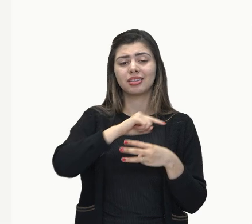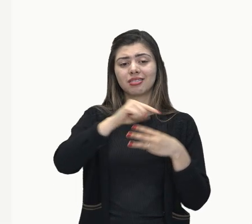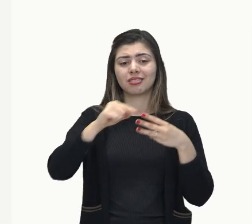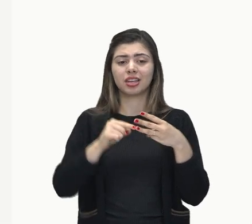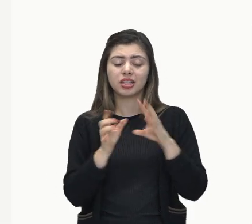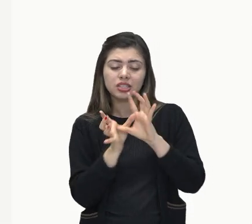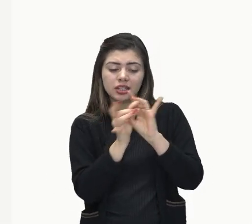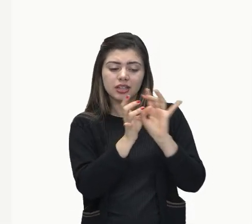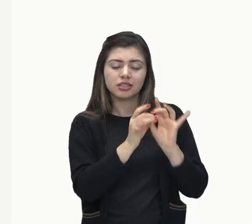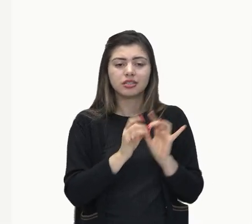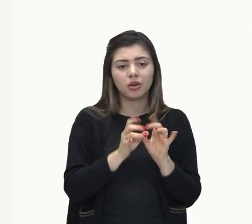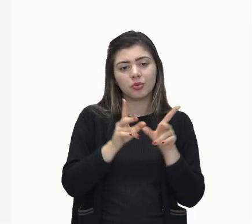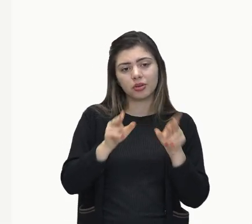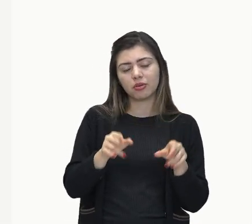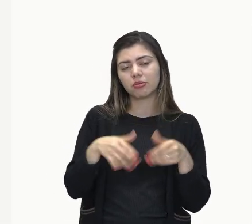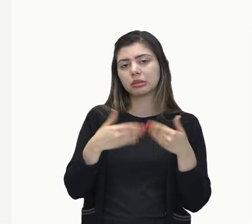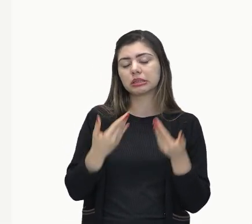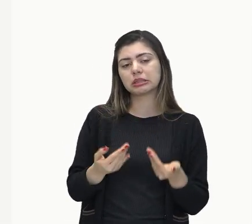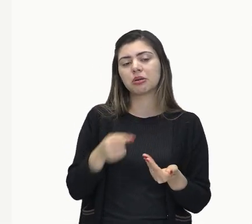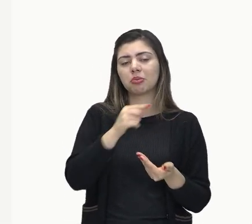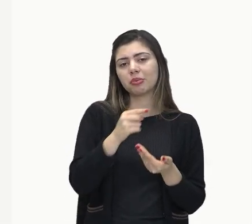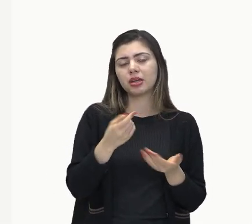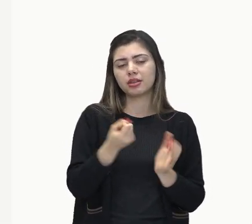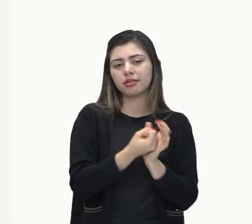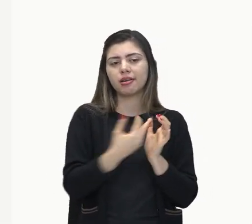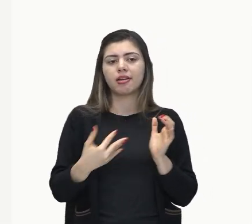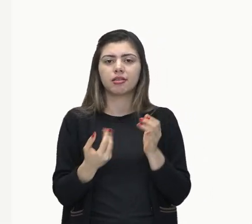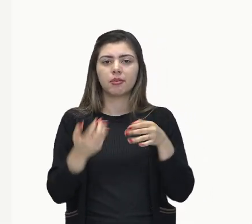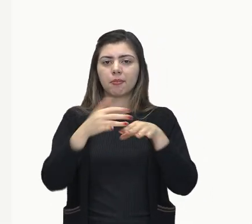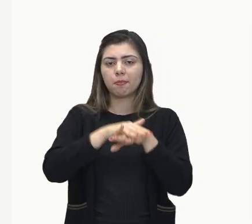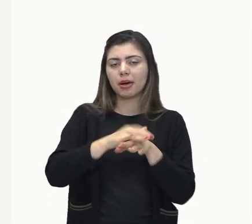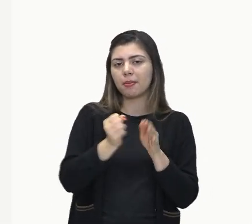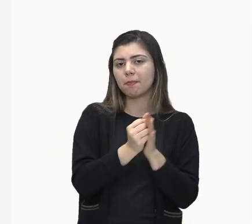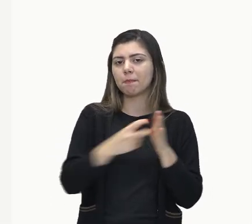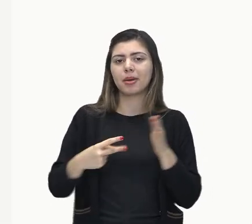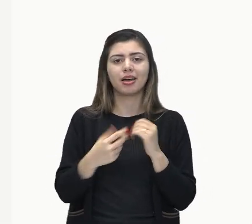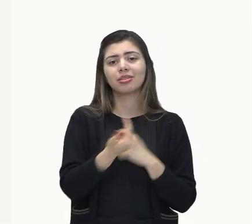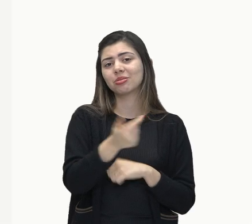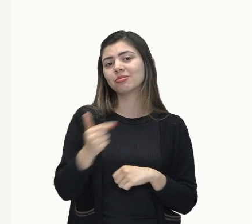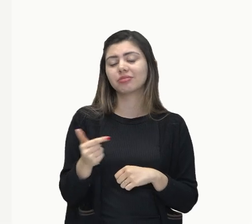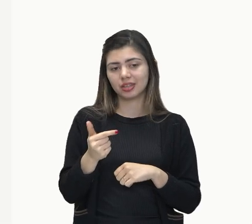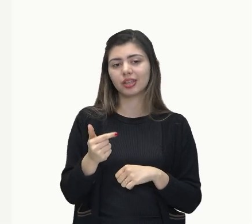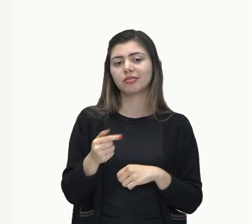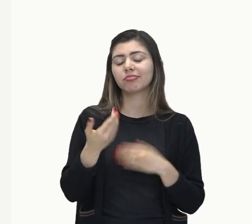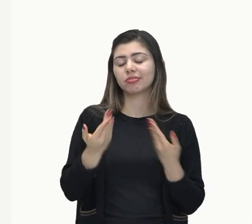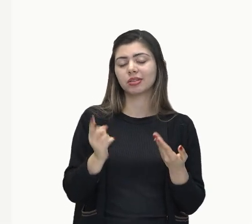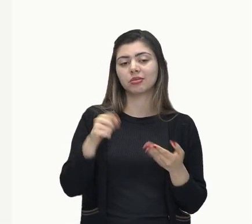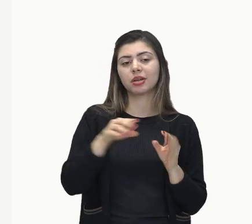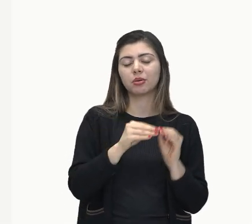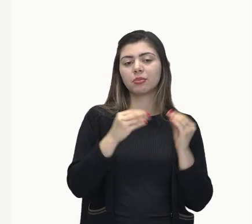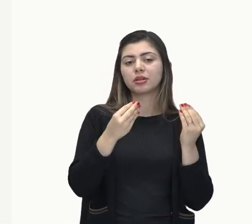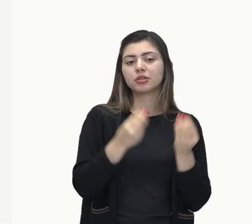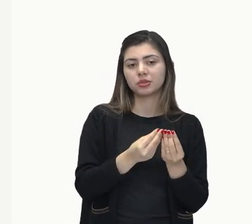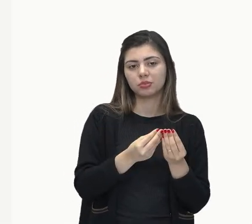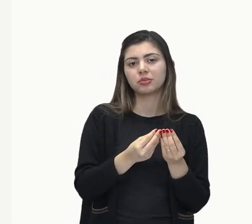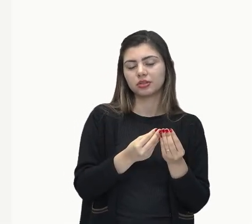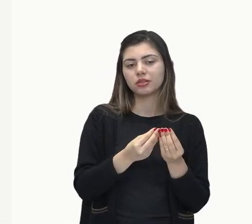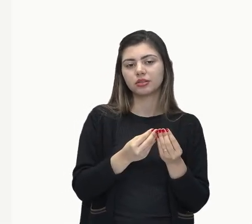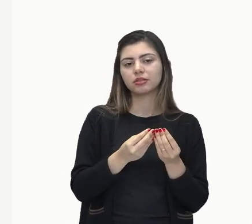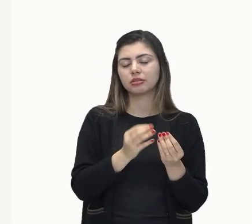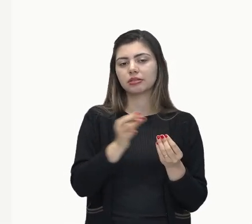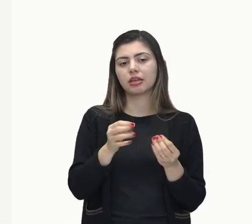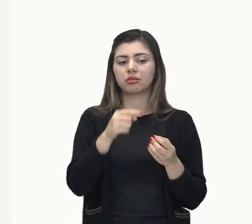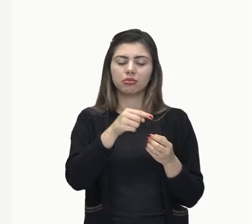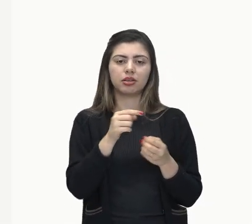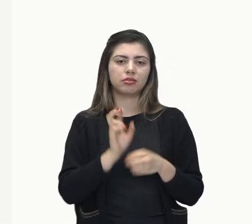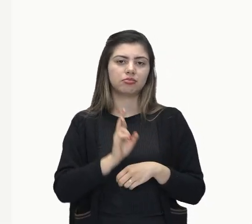Então, não é ele que vai caracterizar a atividade óptica nessa substância, que é a substância de ácido lático. Não é